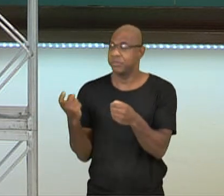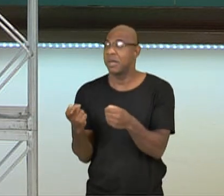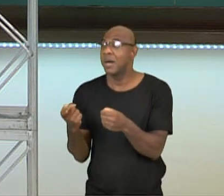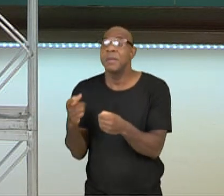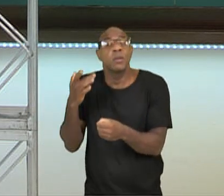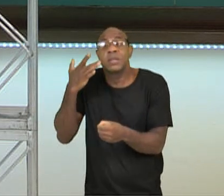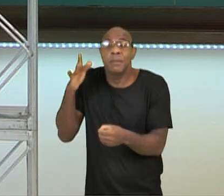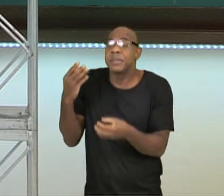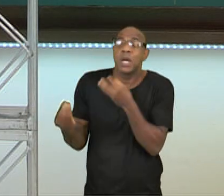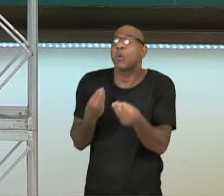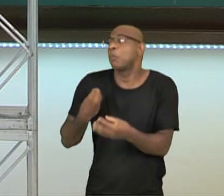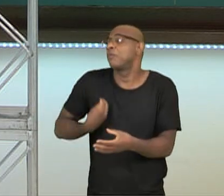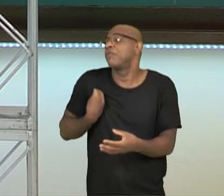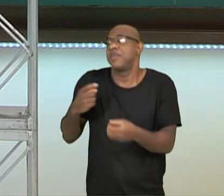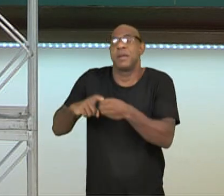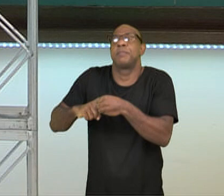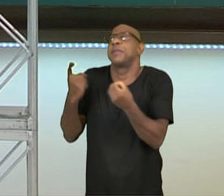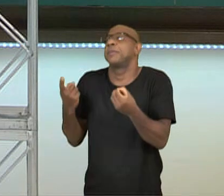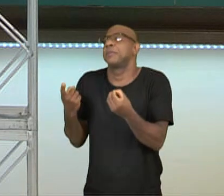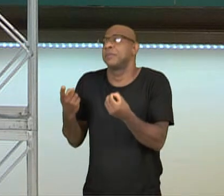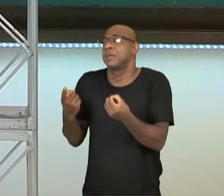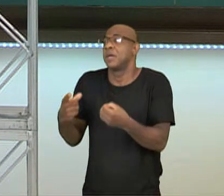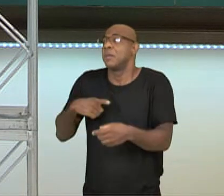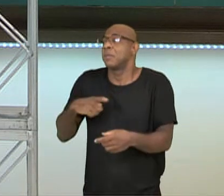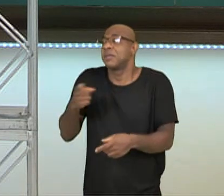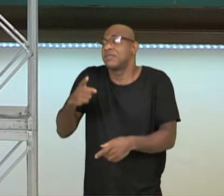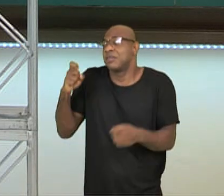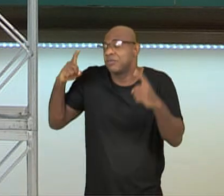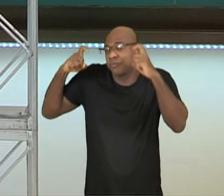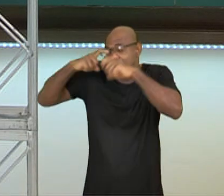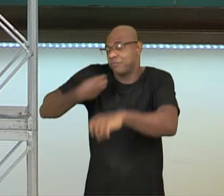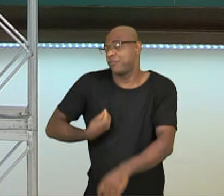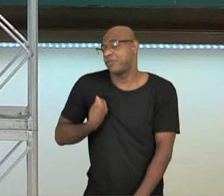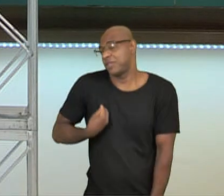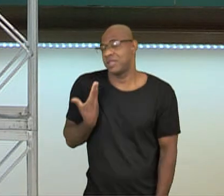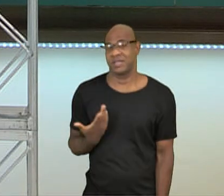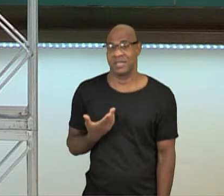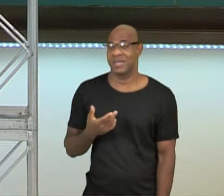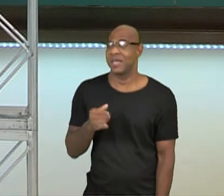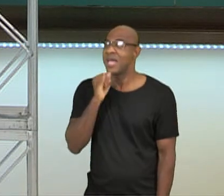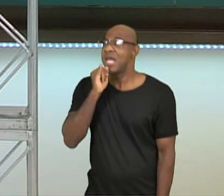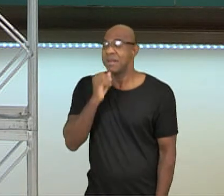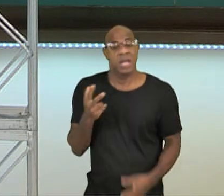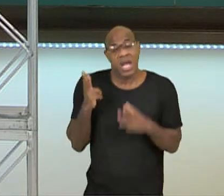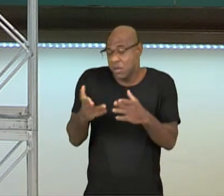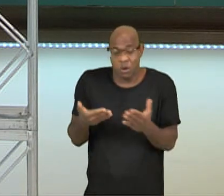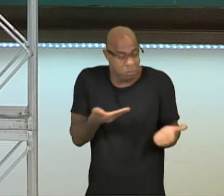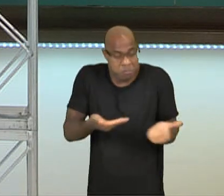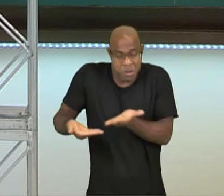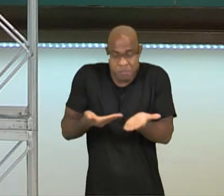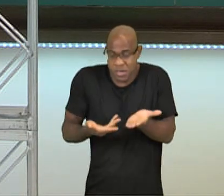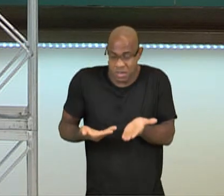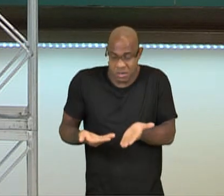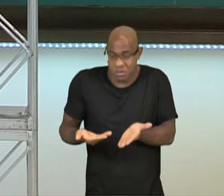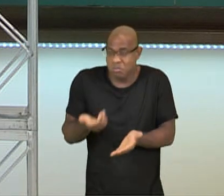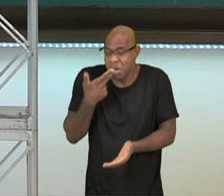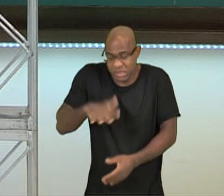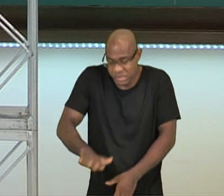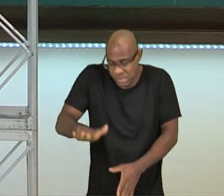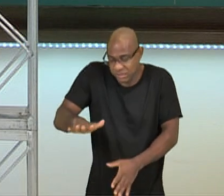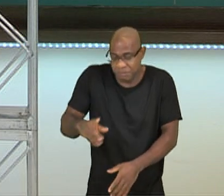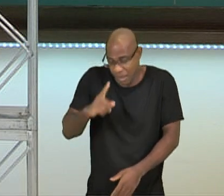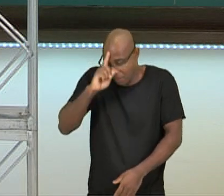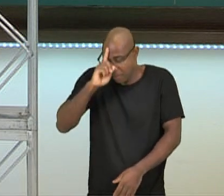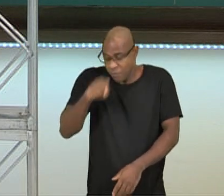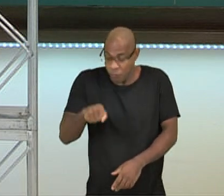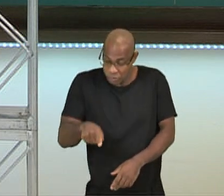sabiam lidar com isso. Tinha uma dificuldade, porque é como se colocasse um bebê para administrar uma casa. Eles ainda